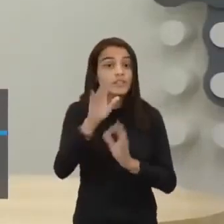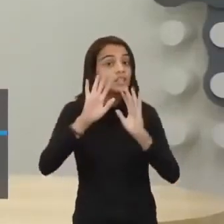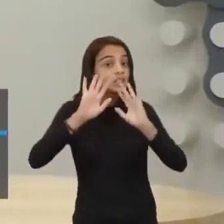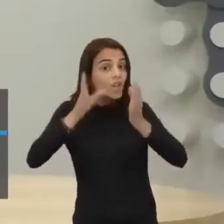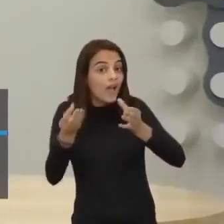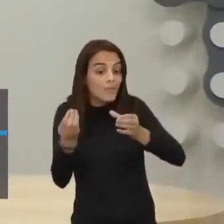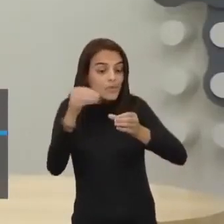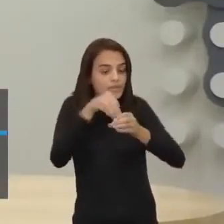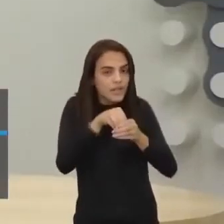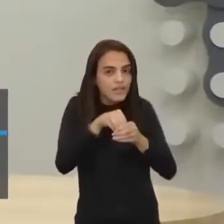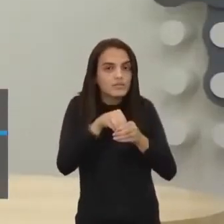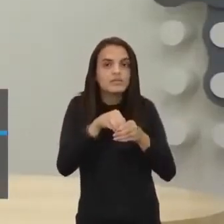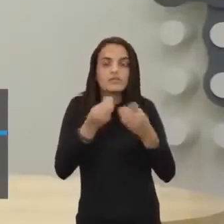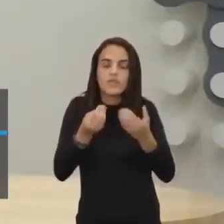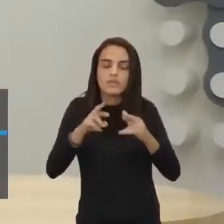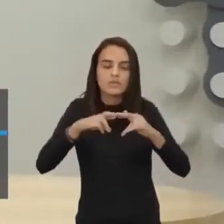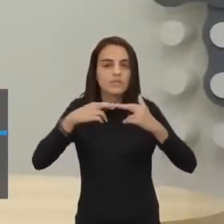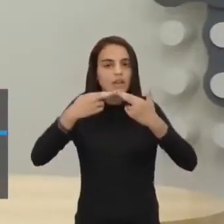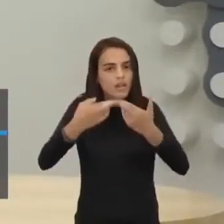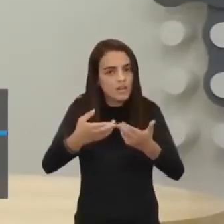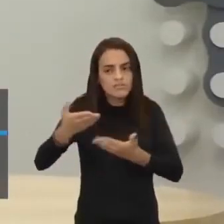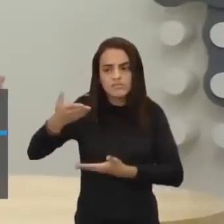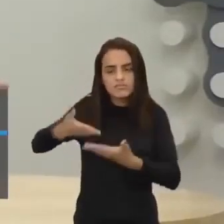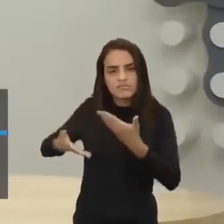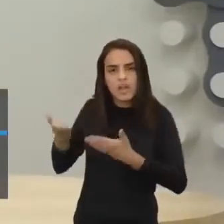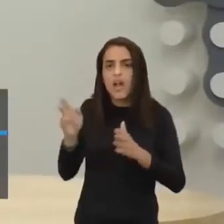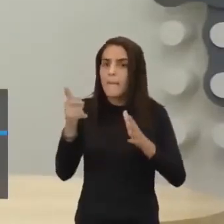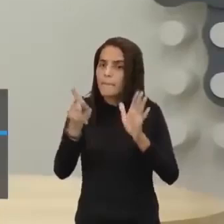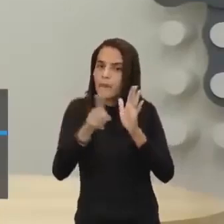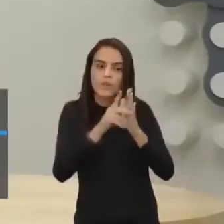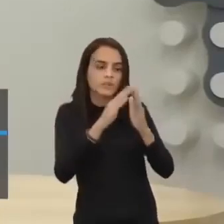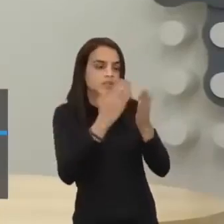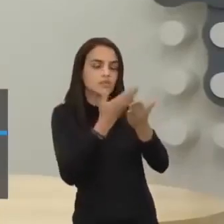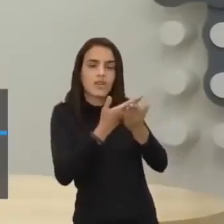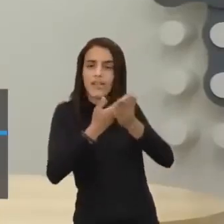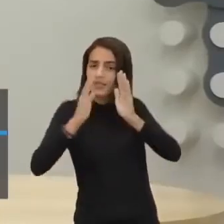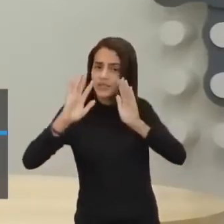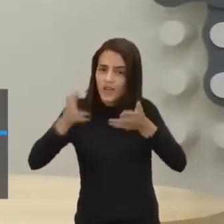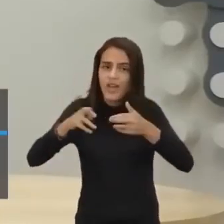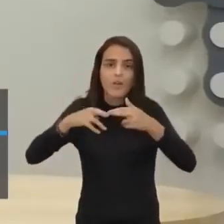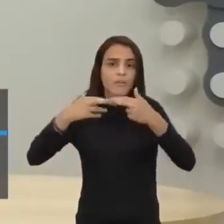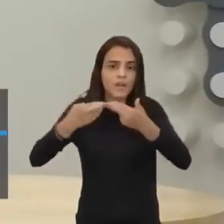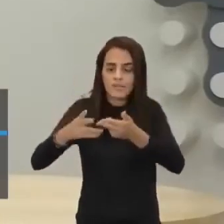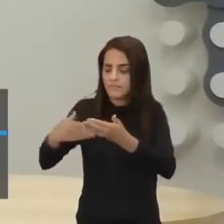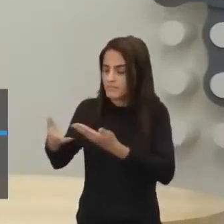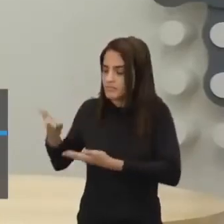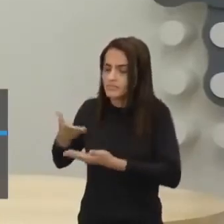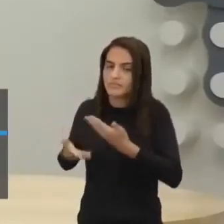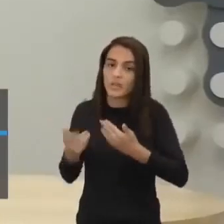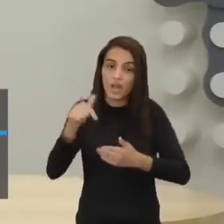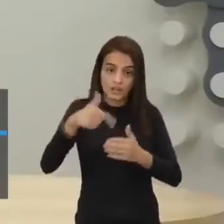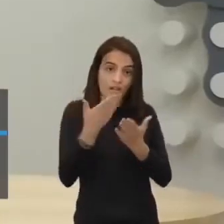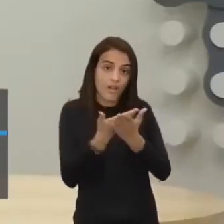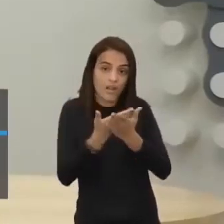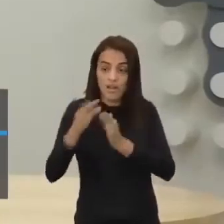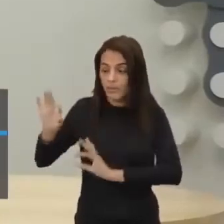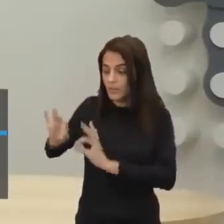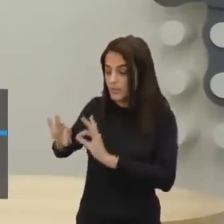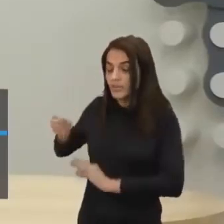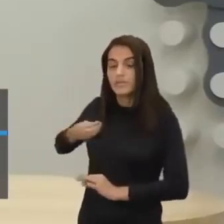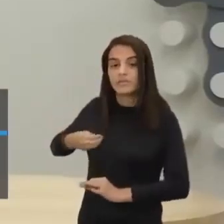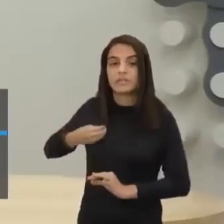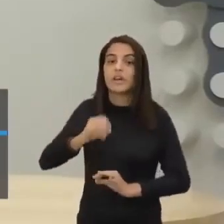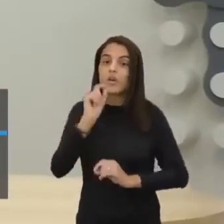uma rede colaborativa, né? A própria escola, ela é uma rede colaborativa. Porém, aqui na aula de Projeto de Vida hoje, nós estamos dando